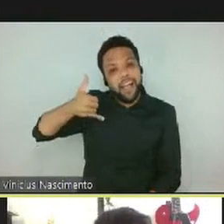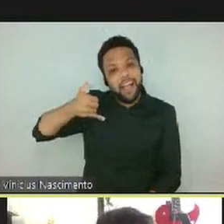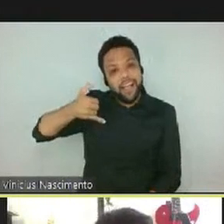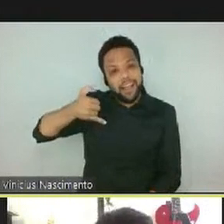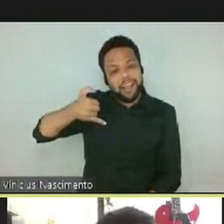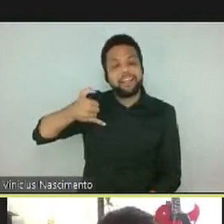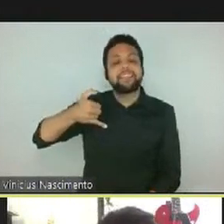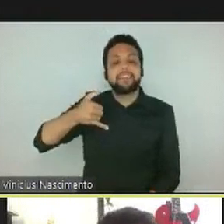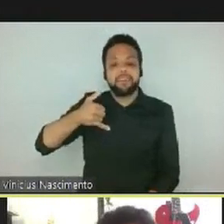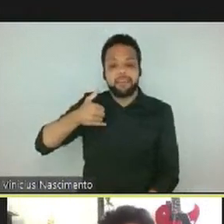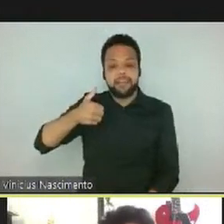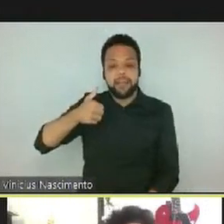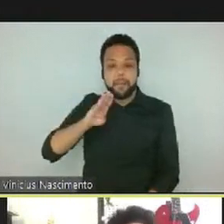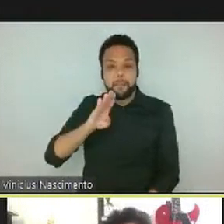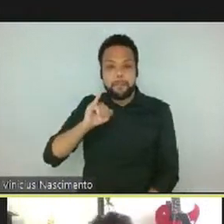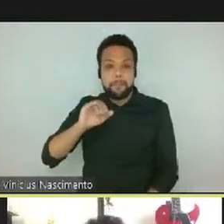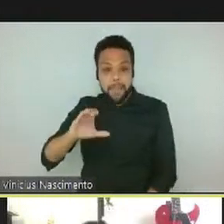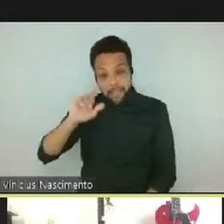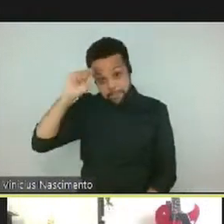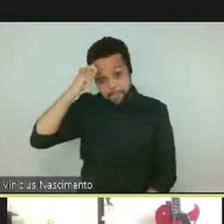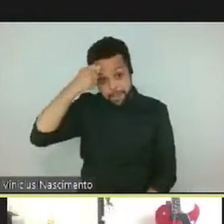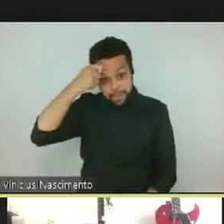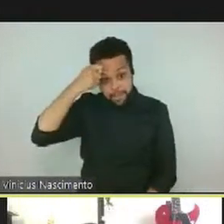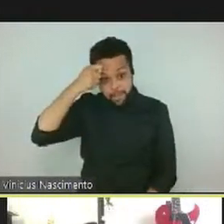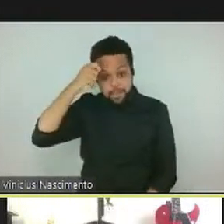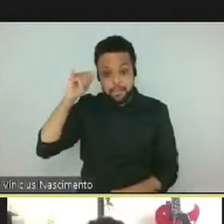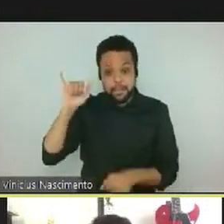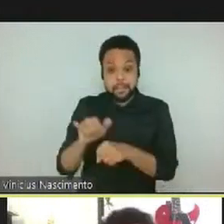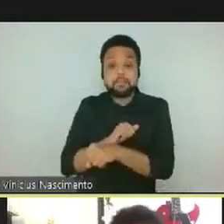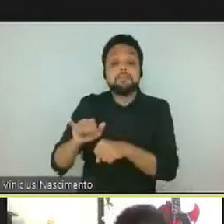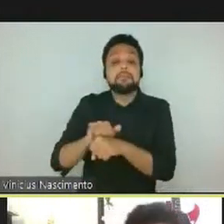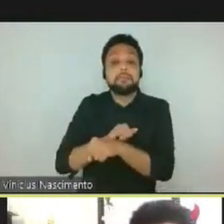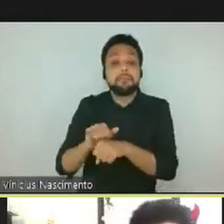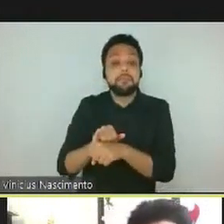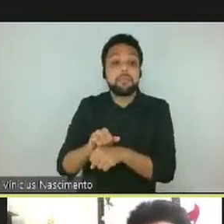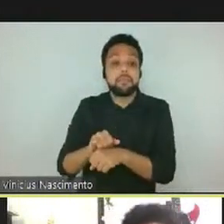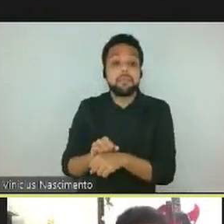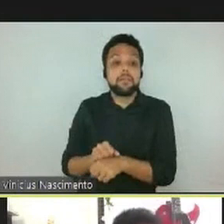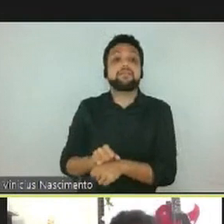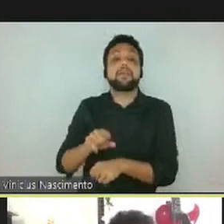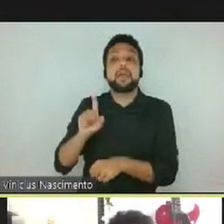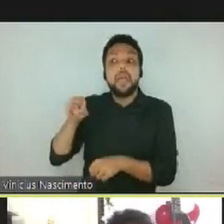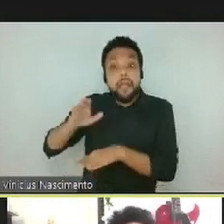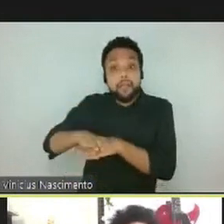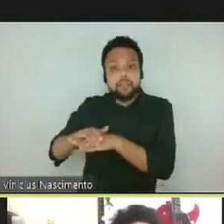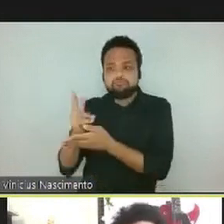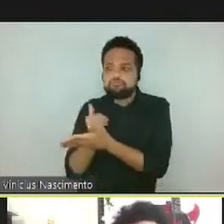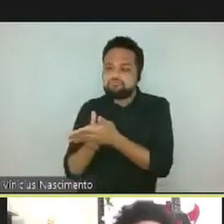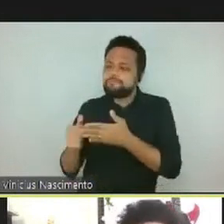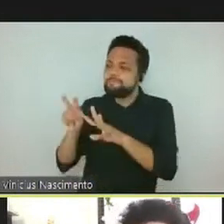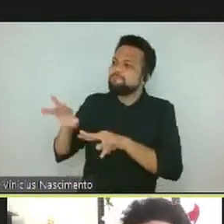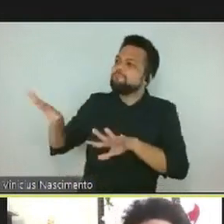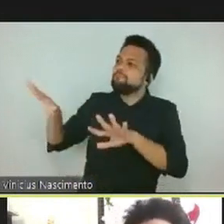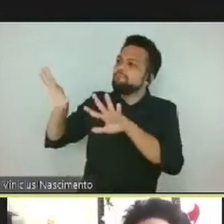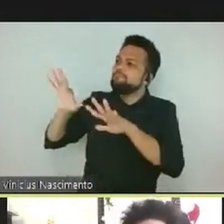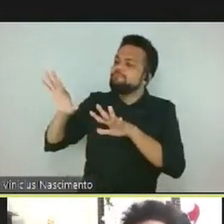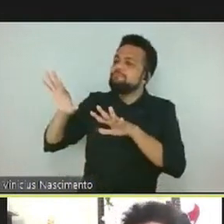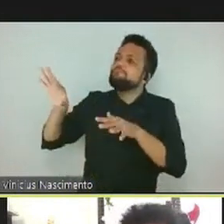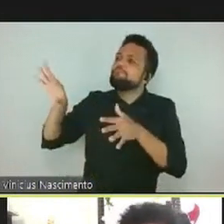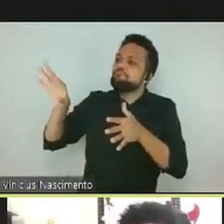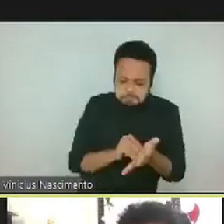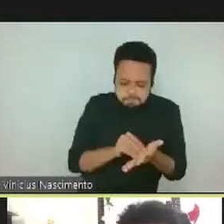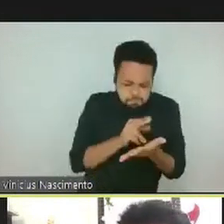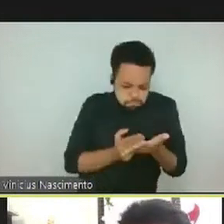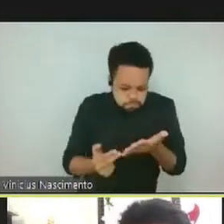preta, né? Ele tinha essa técnica desenvolvida com caneta Bic. E eu estava discutindo e tentando entender o que era esse